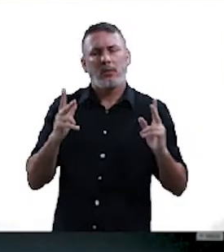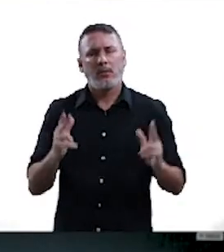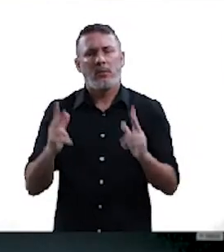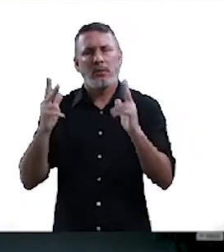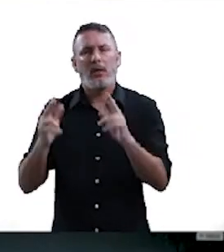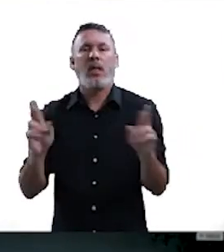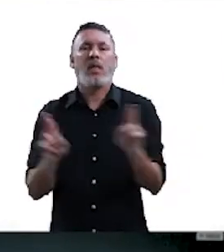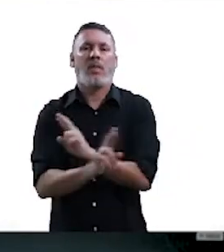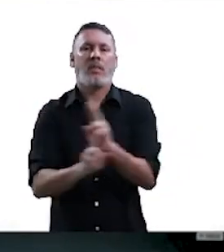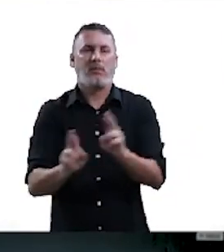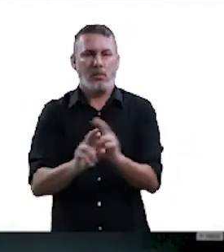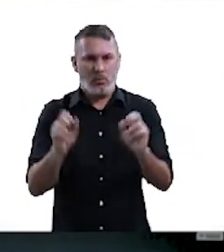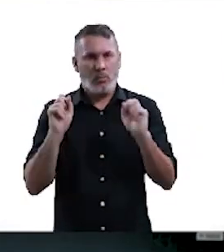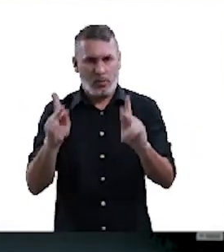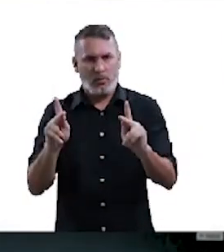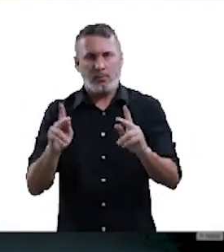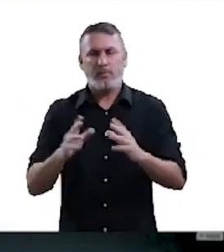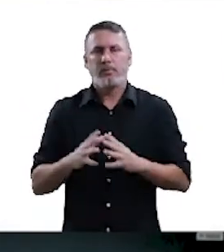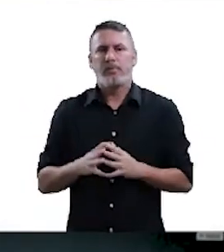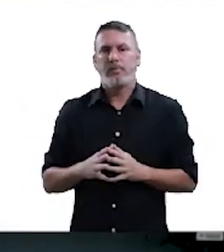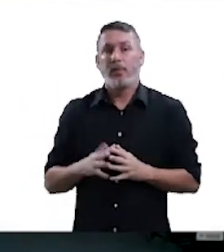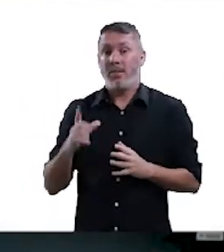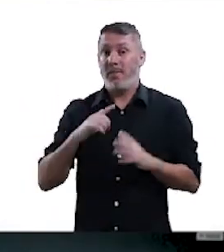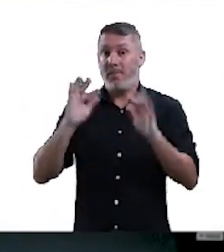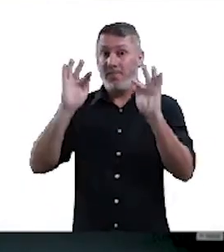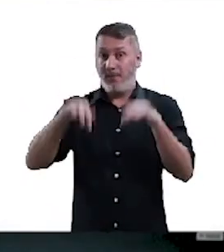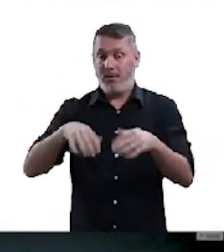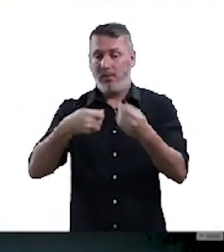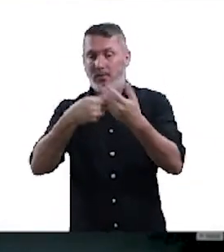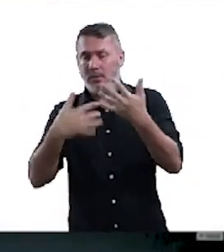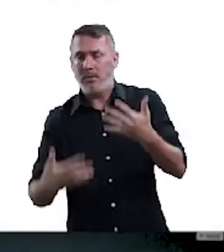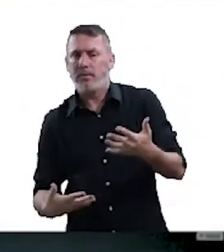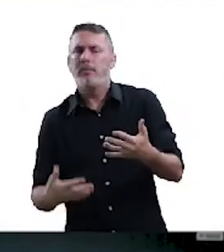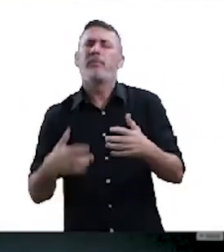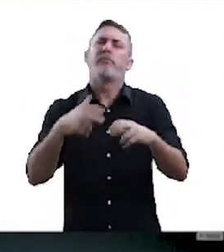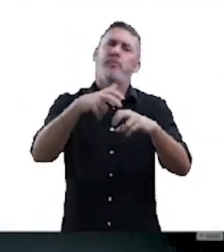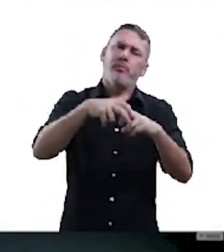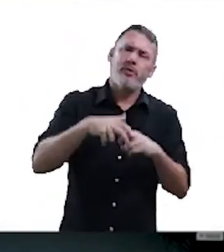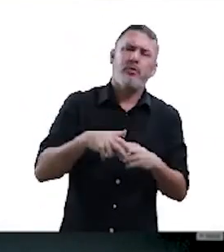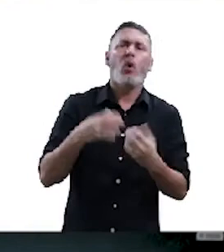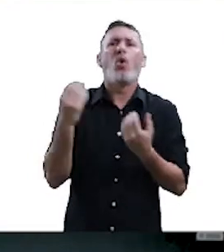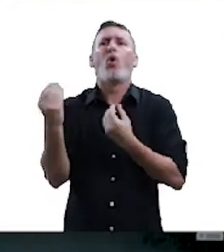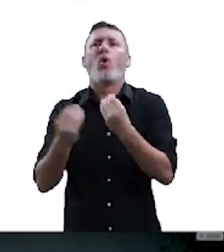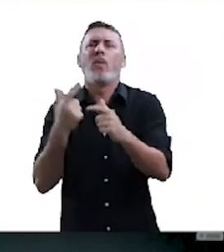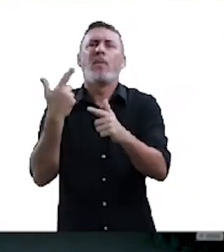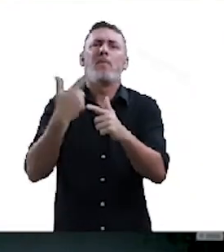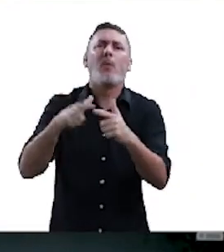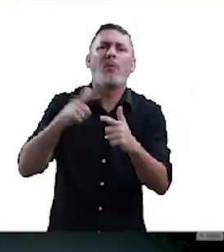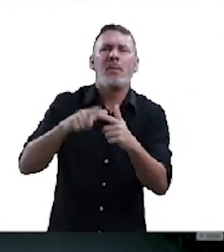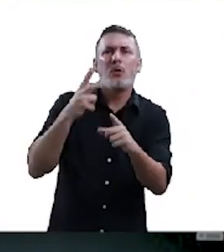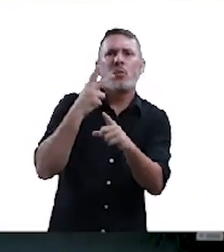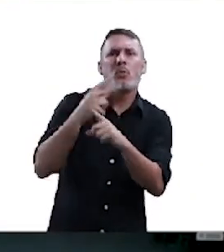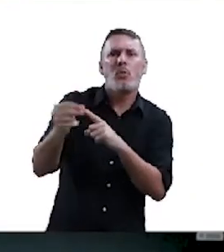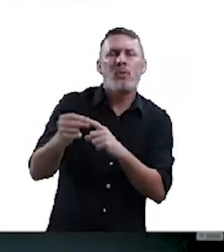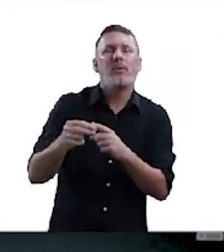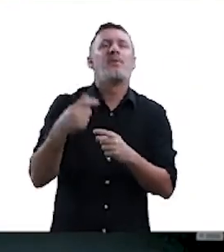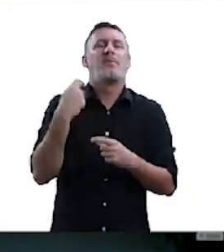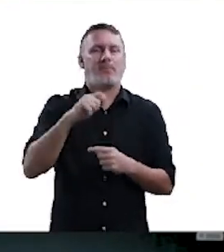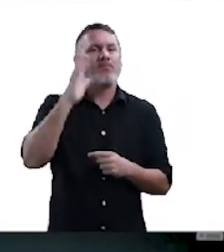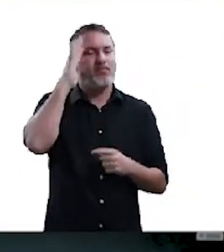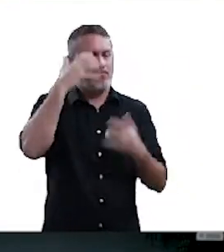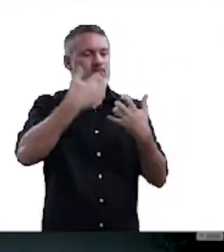relacionar o seu texto, ok? Aí ele finaliza, ó, diante disso, para combater a problemática é imperativo